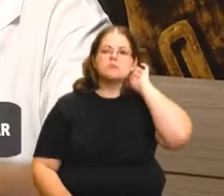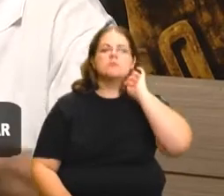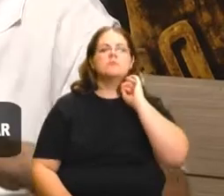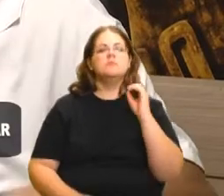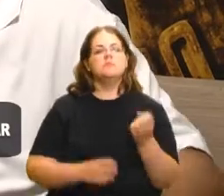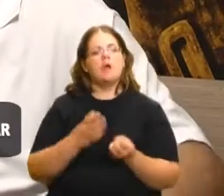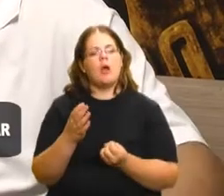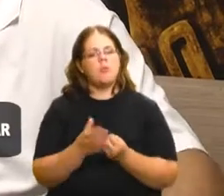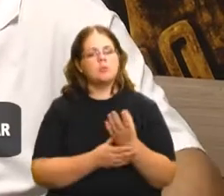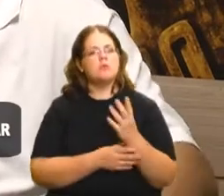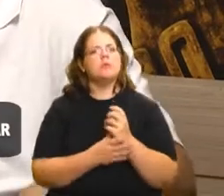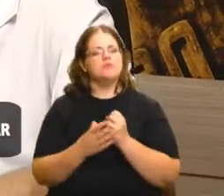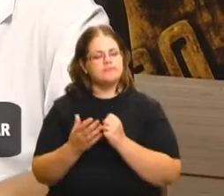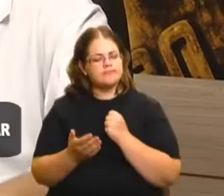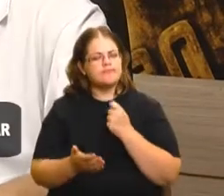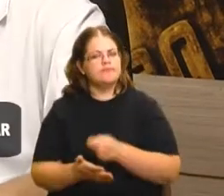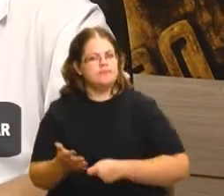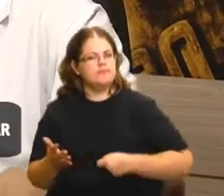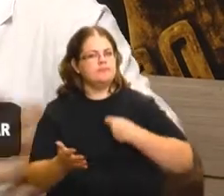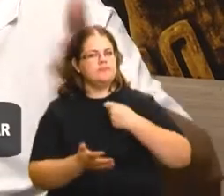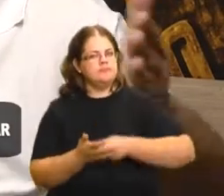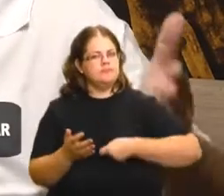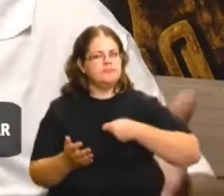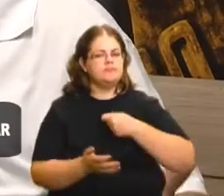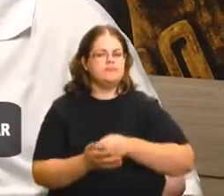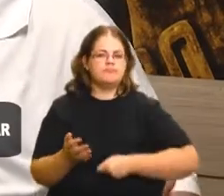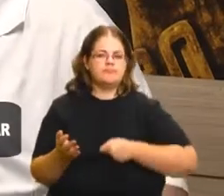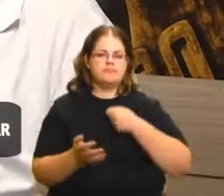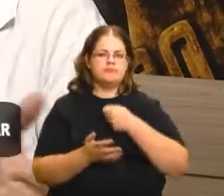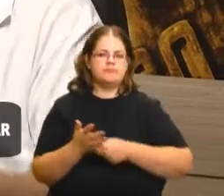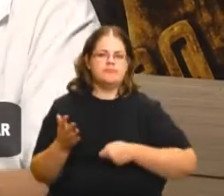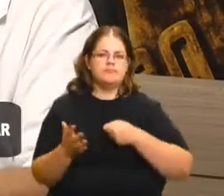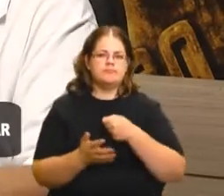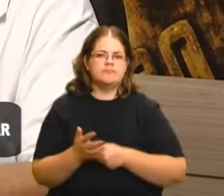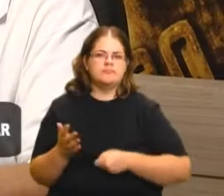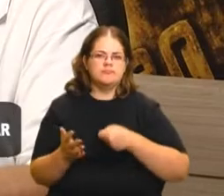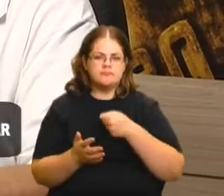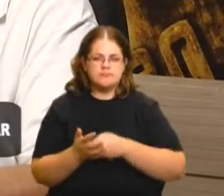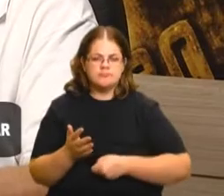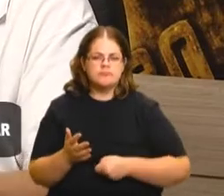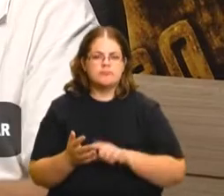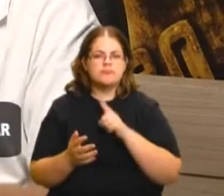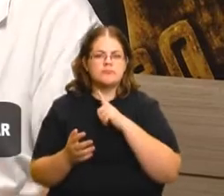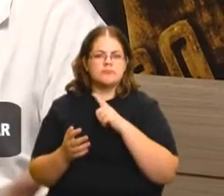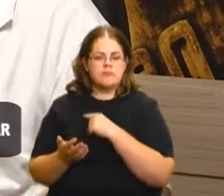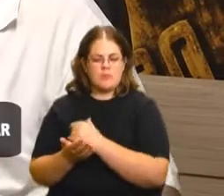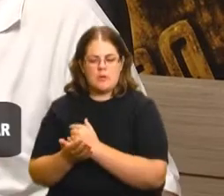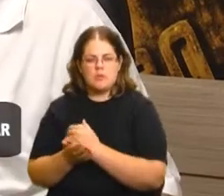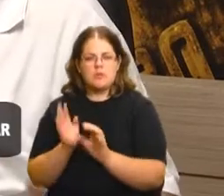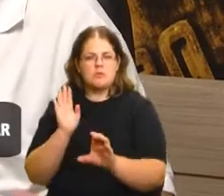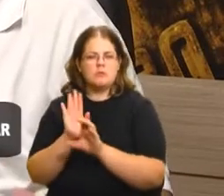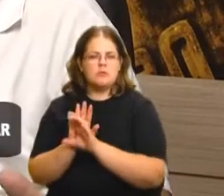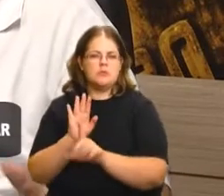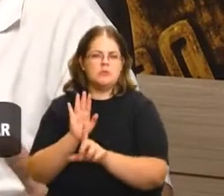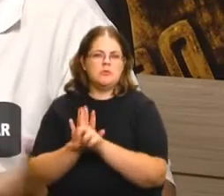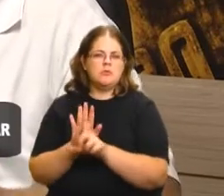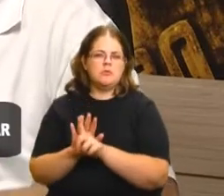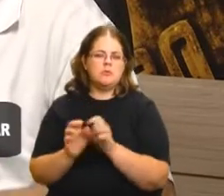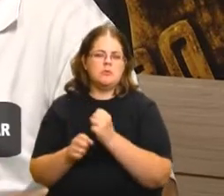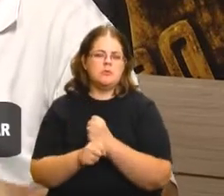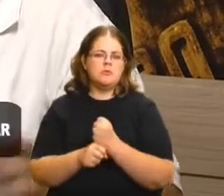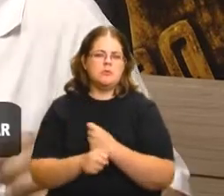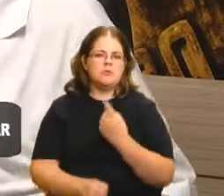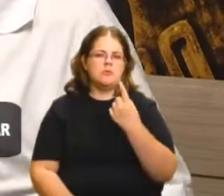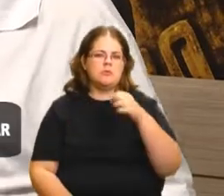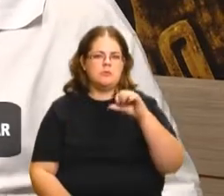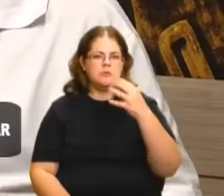dia. Houve várias tentativas, quer dizer, depois se tomaram só o início da Constituição, do período da Constituição de